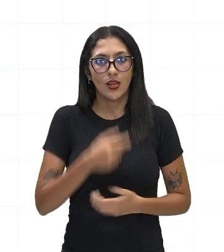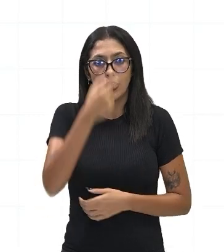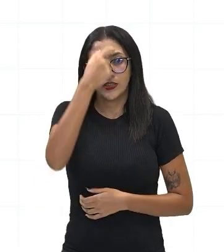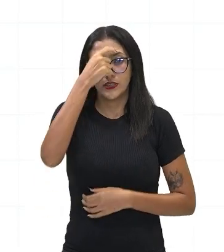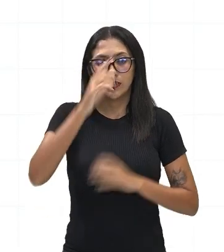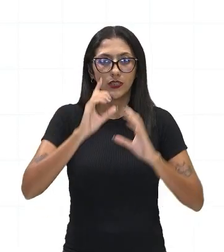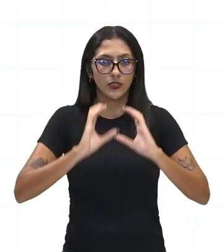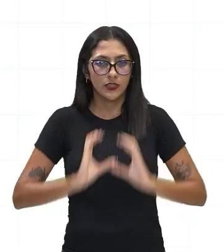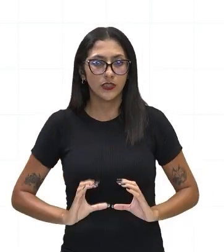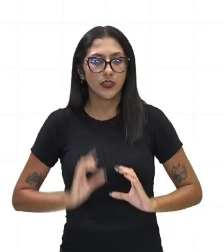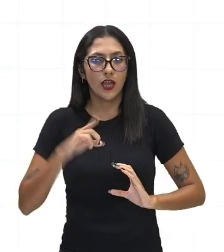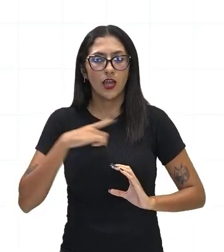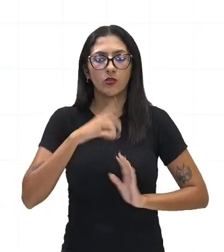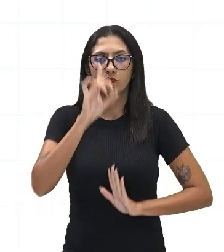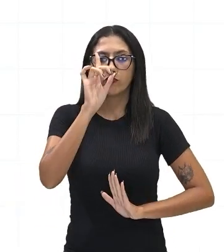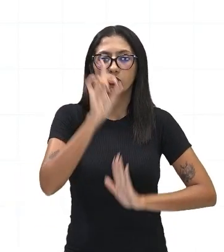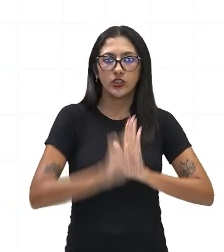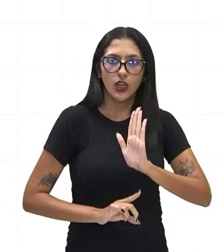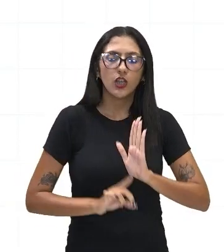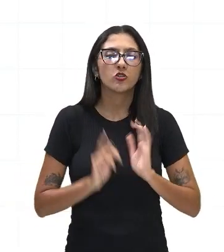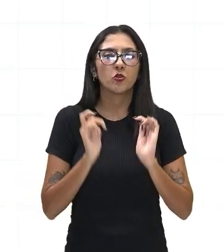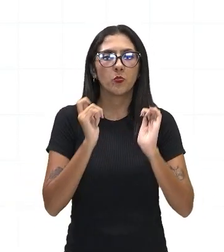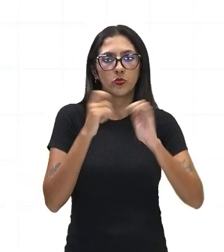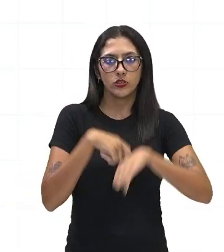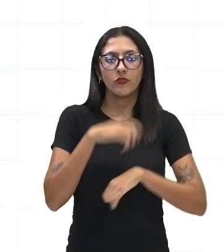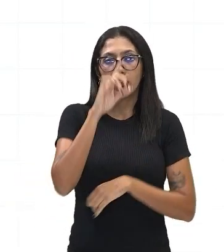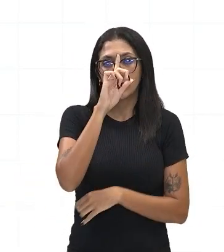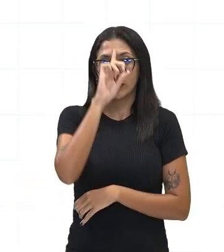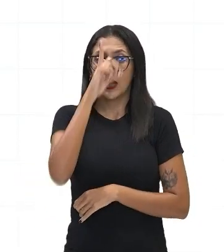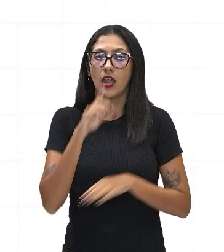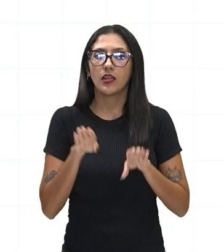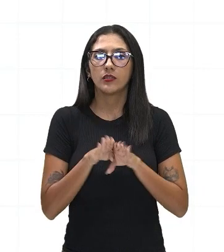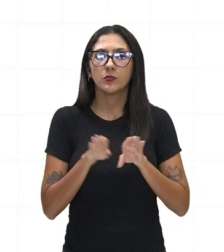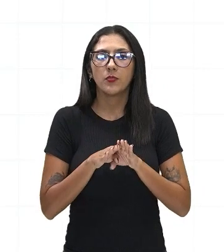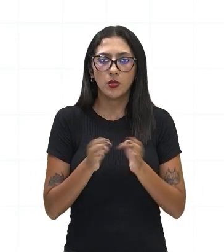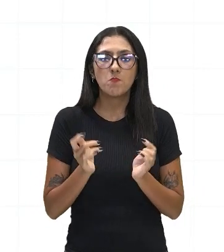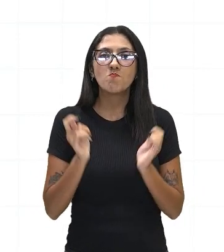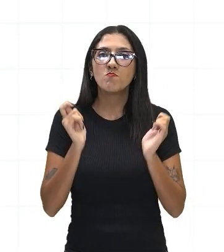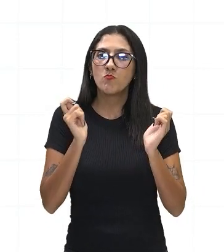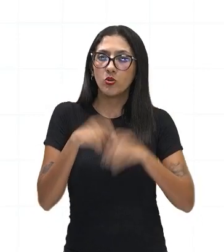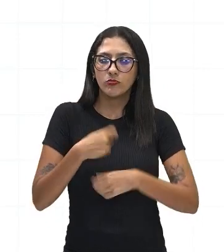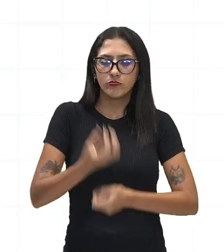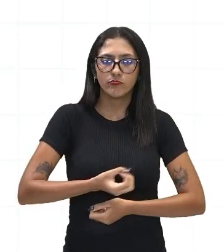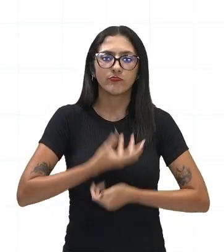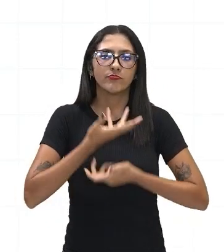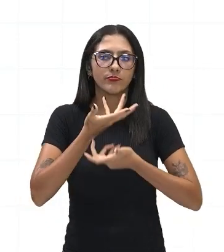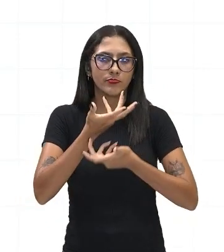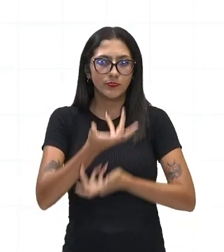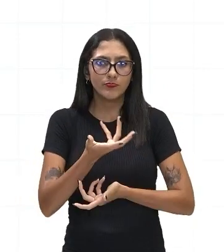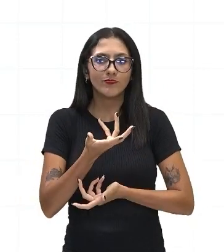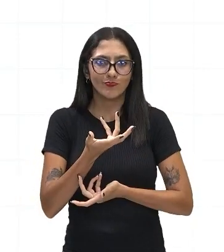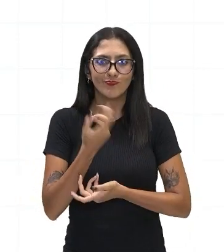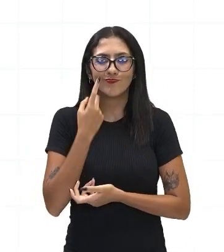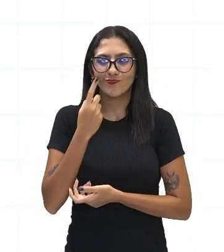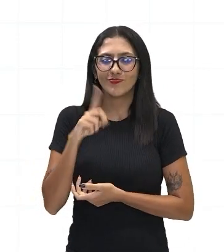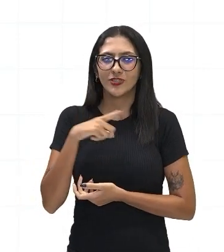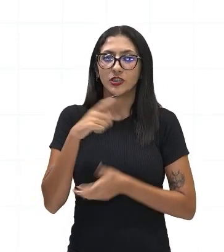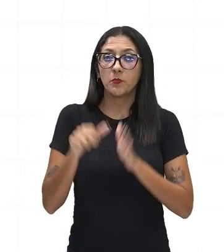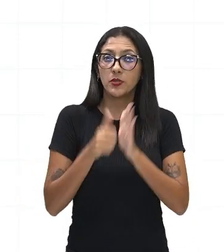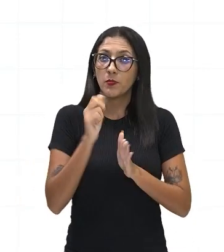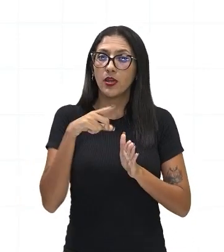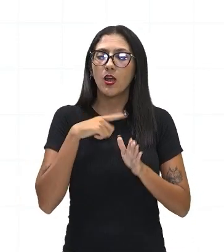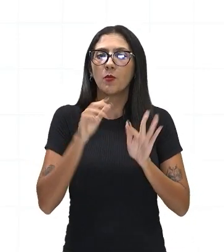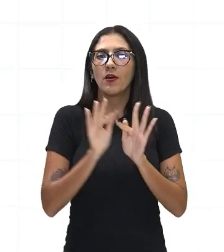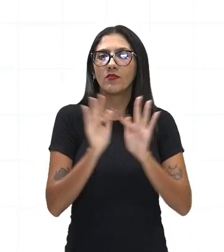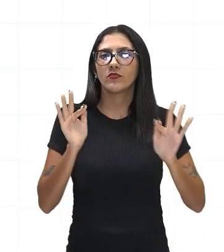Cidadania é o direito de ter uma ideia e poder expressá-la. Olha, essa é uma afirmação, né? E é um